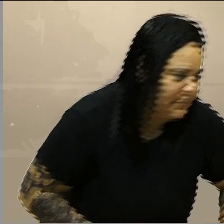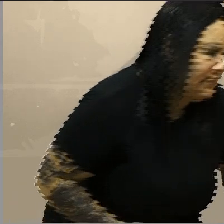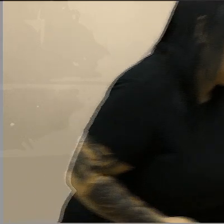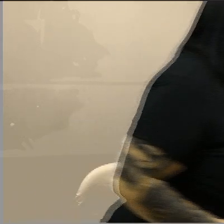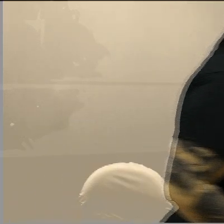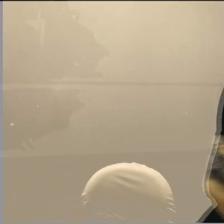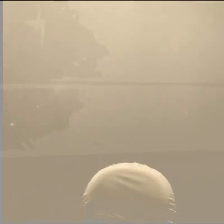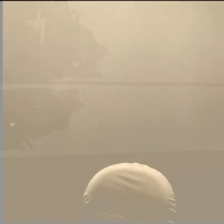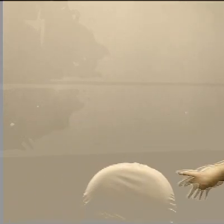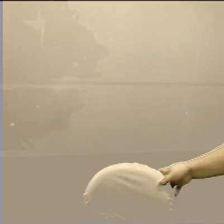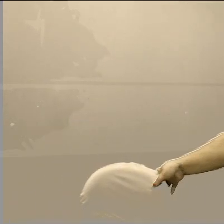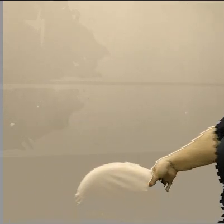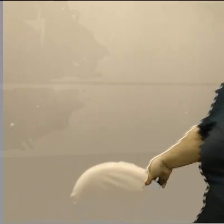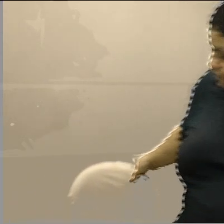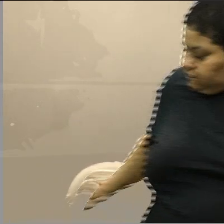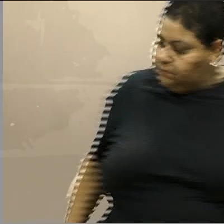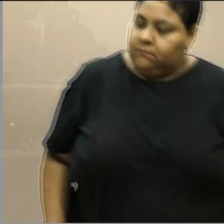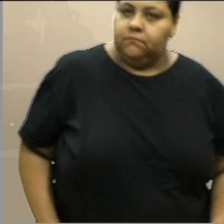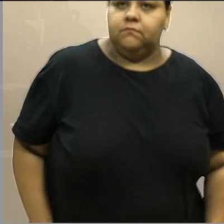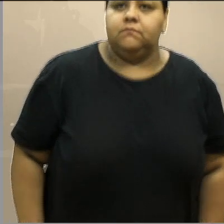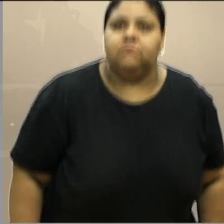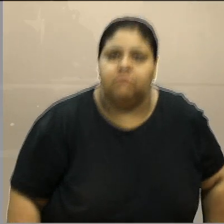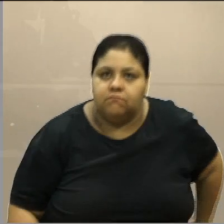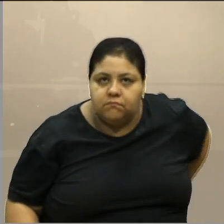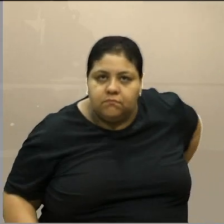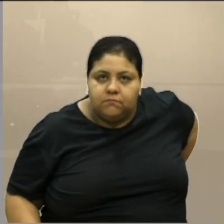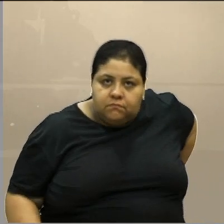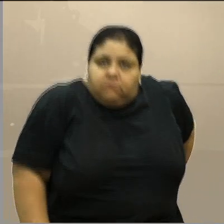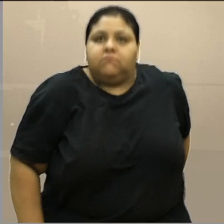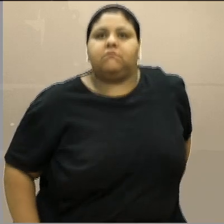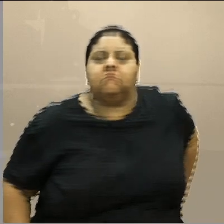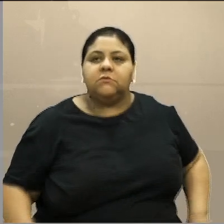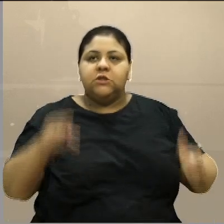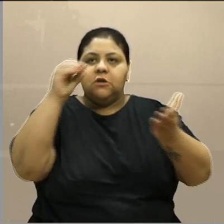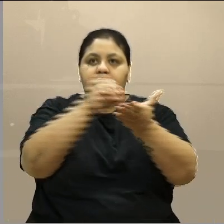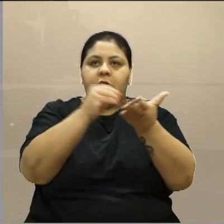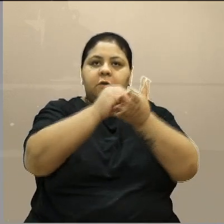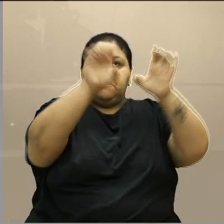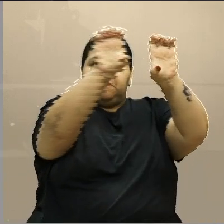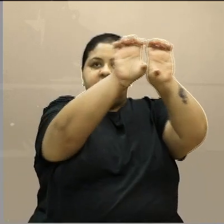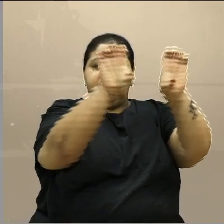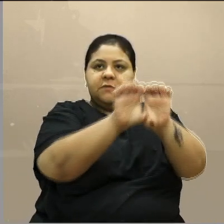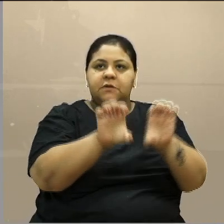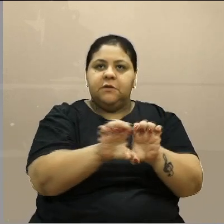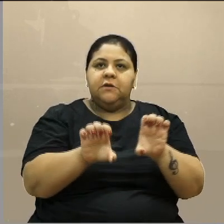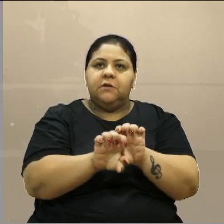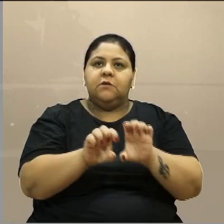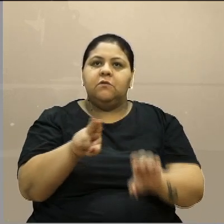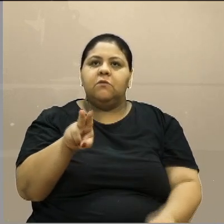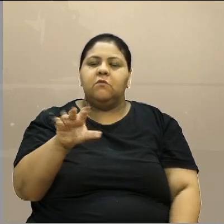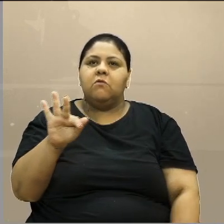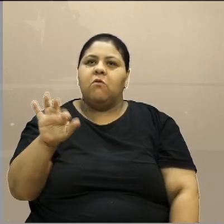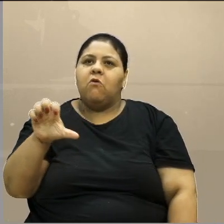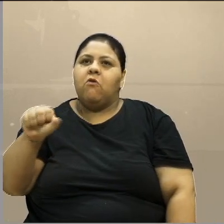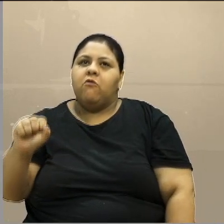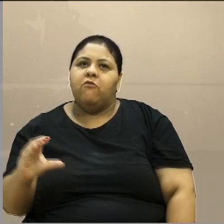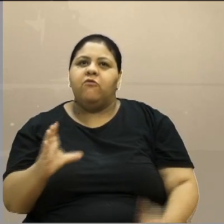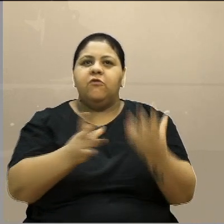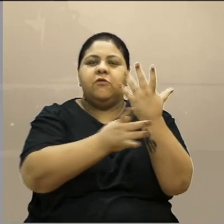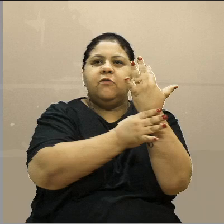gente tem falta de infraestrutura, vocês podem ver essas notícias que eu trouxe aqui, falta de infraestrutura na UFSC, na URGS,